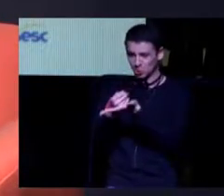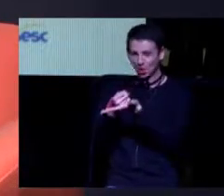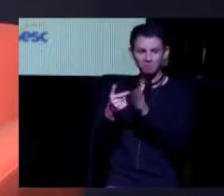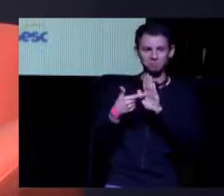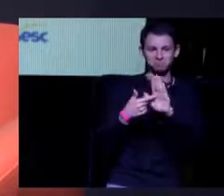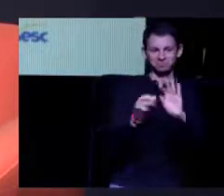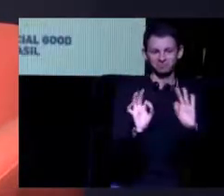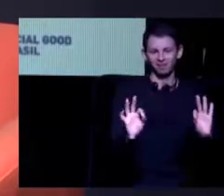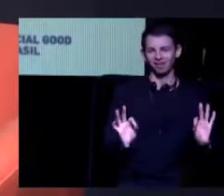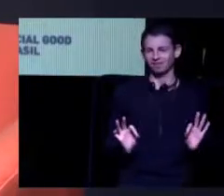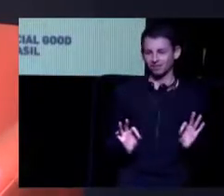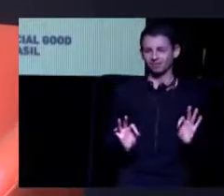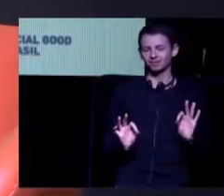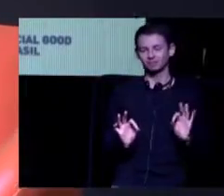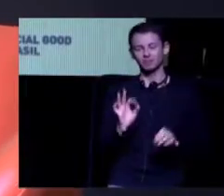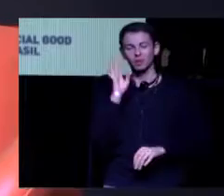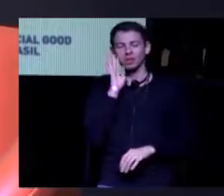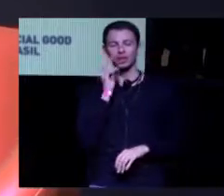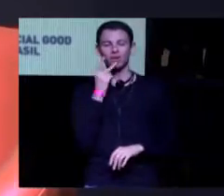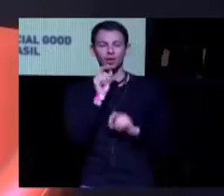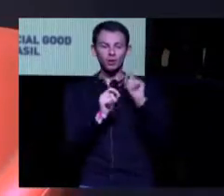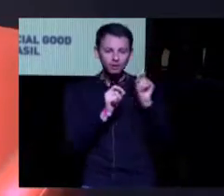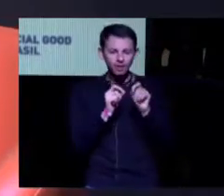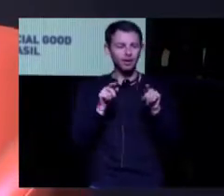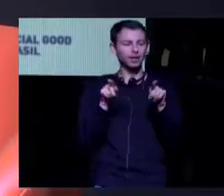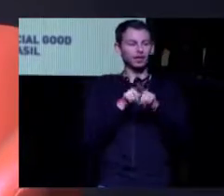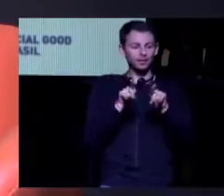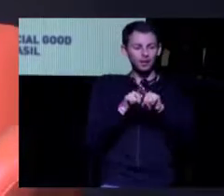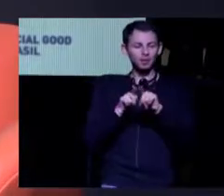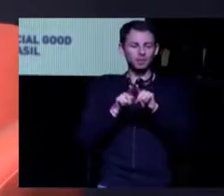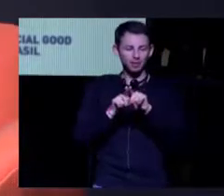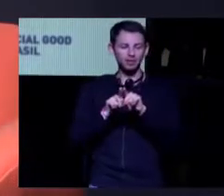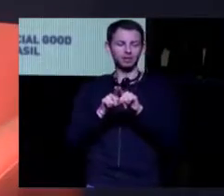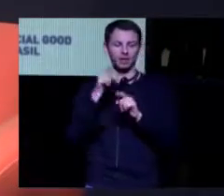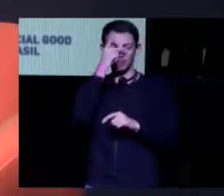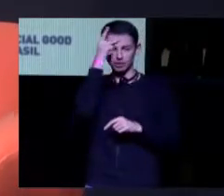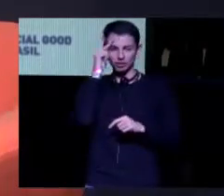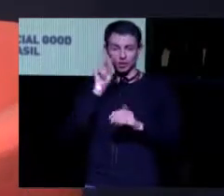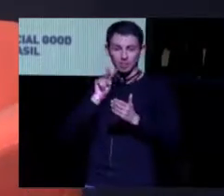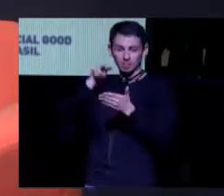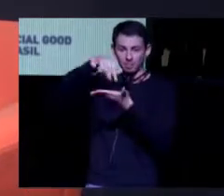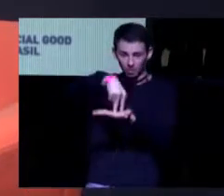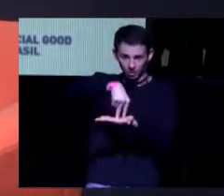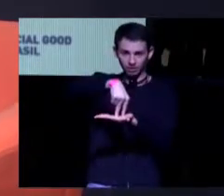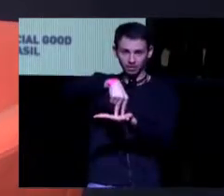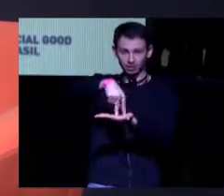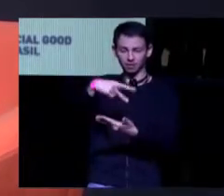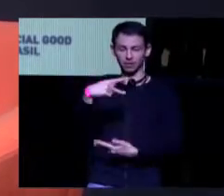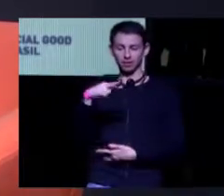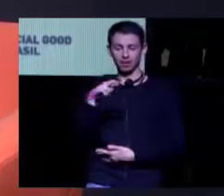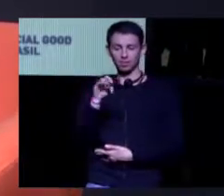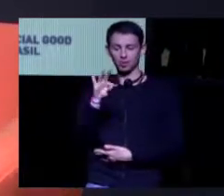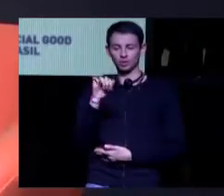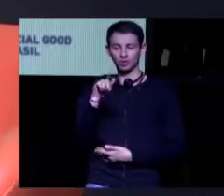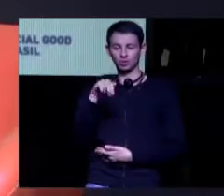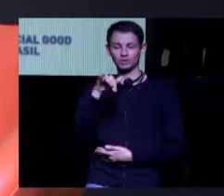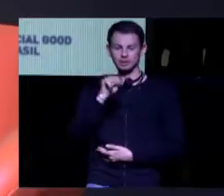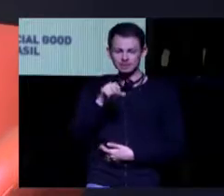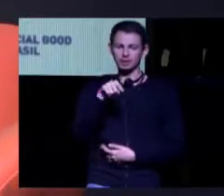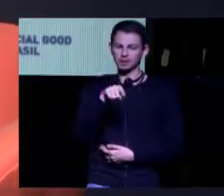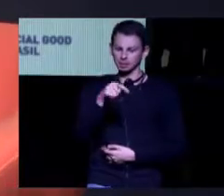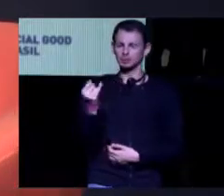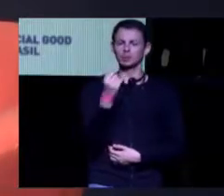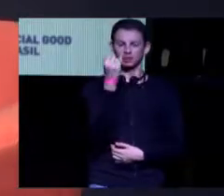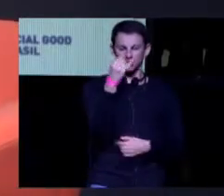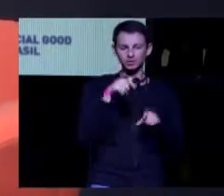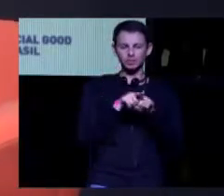legal falar que o novo protagonista é quem está por trás, que apoia quem faz acontecer. Para mim, o novo protagonista é quase tão foda quanto quem realmente